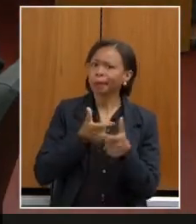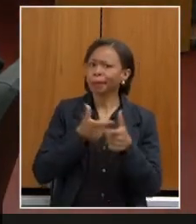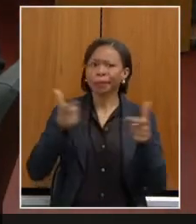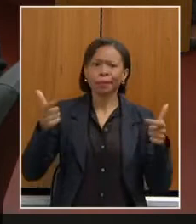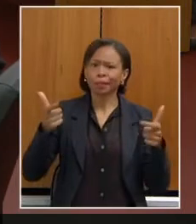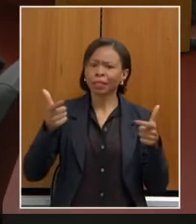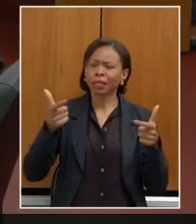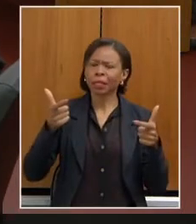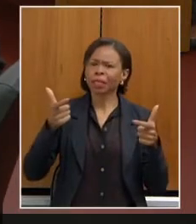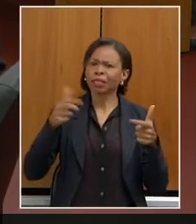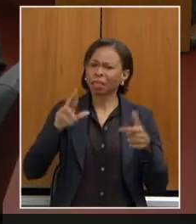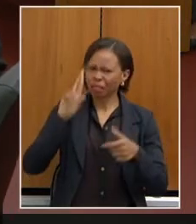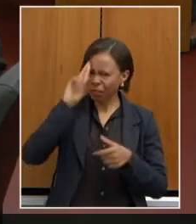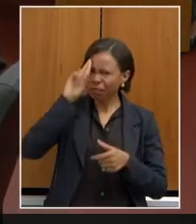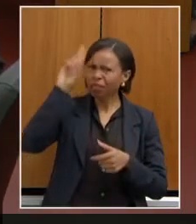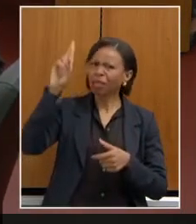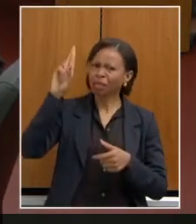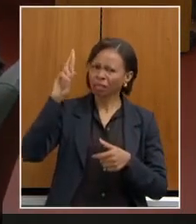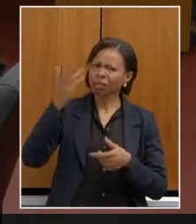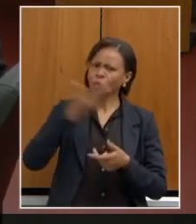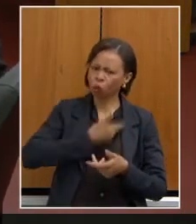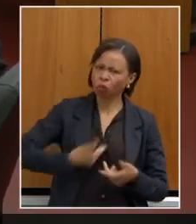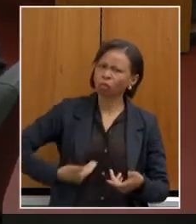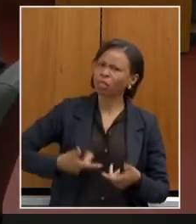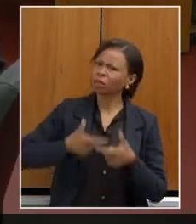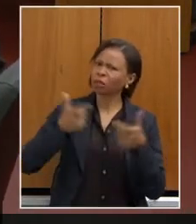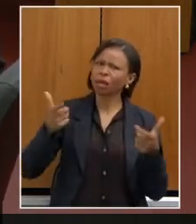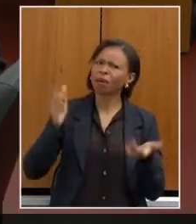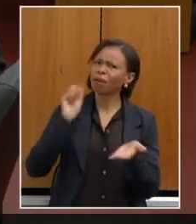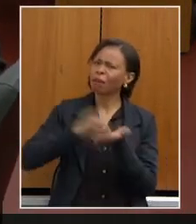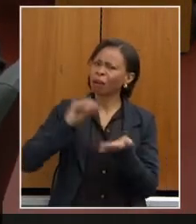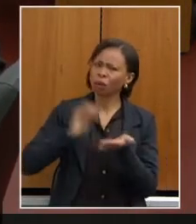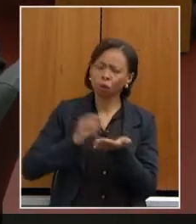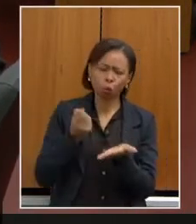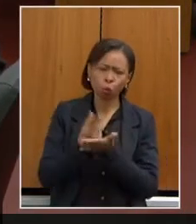compra de vacinas. A questão da Pfizer é muito assustadora para todos nós.